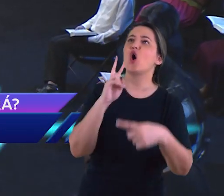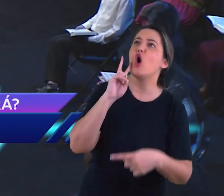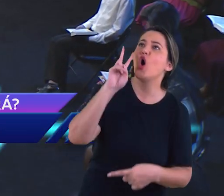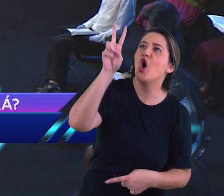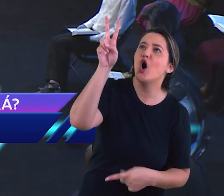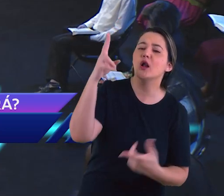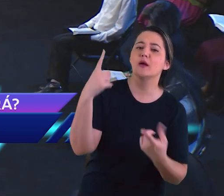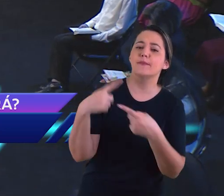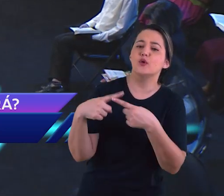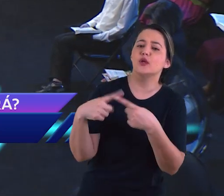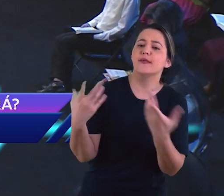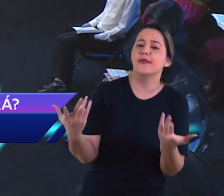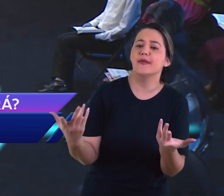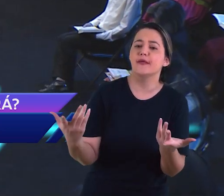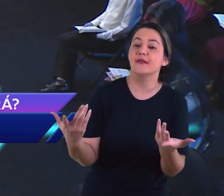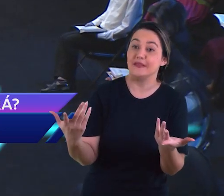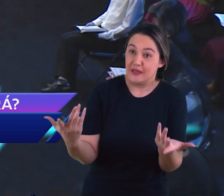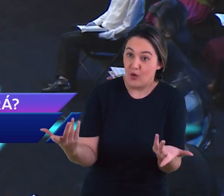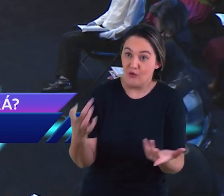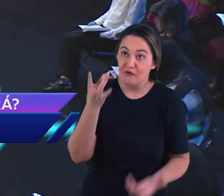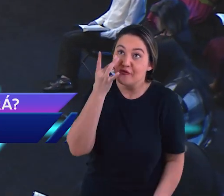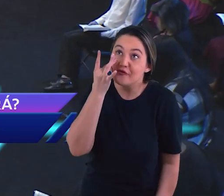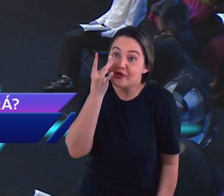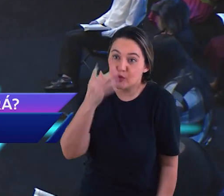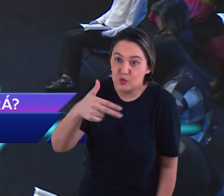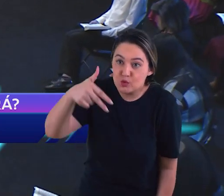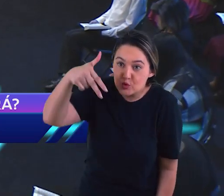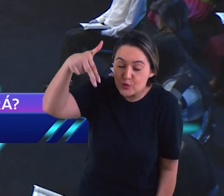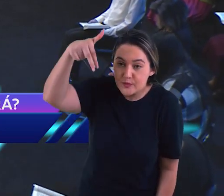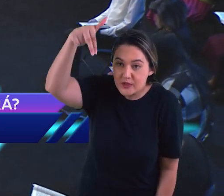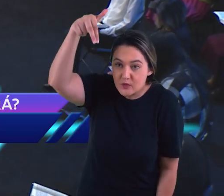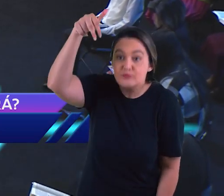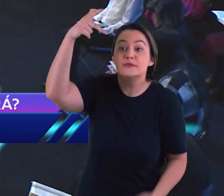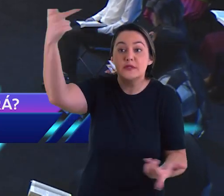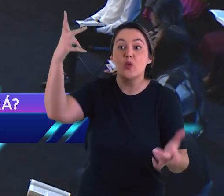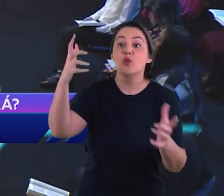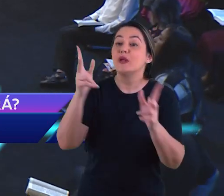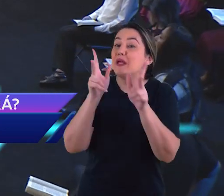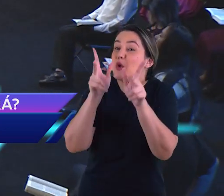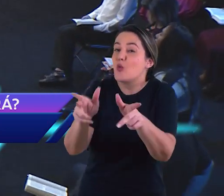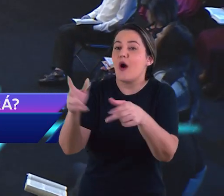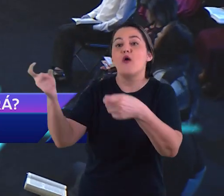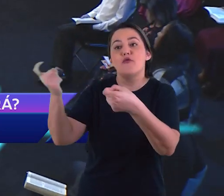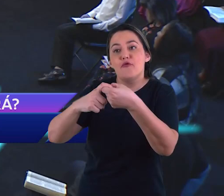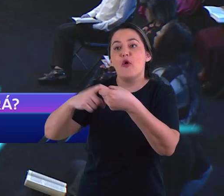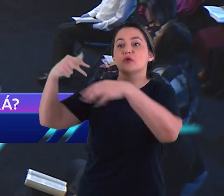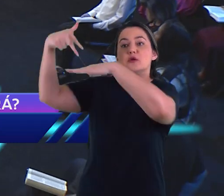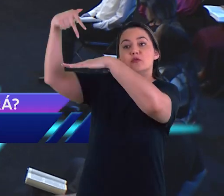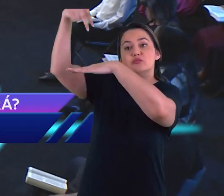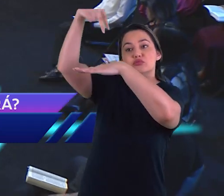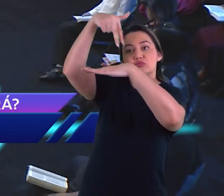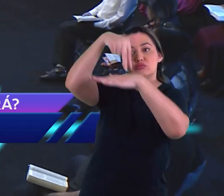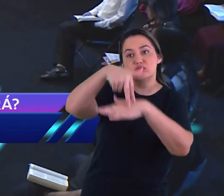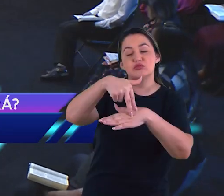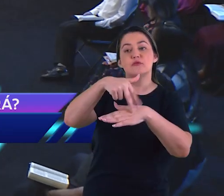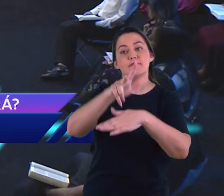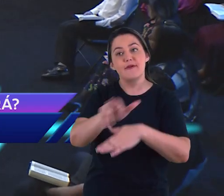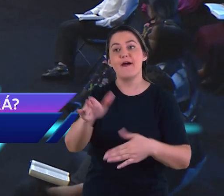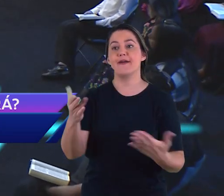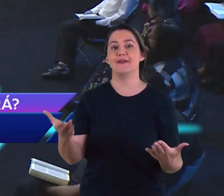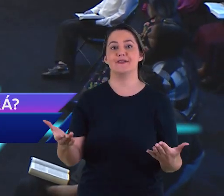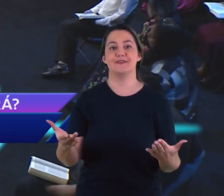ao céu, virá do modo como viste subir. Em outras palavras, os discípulos